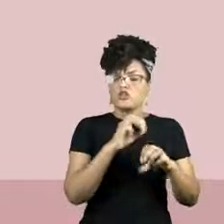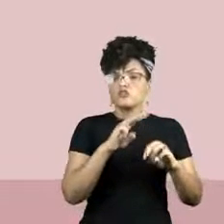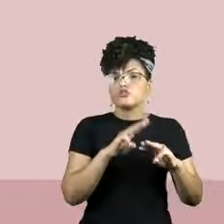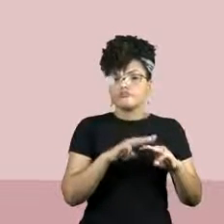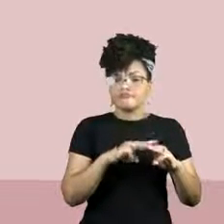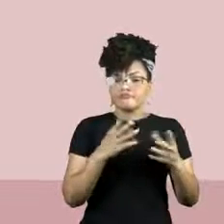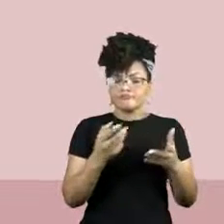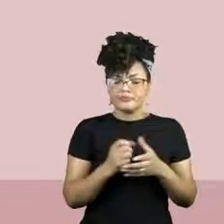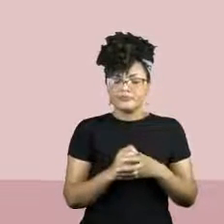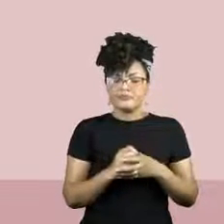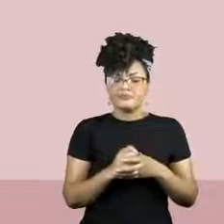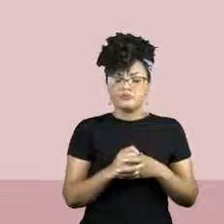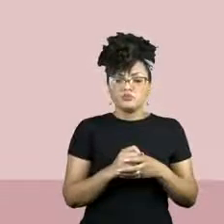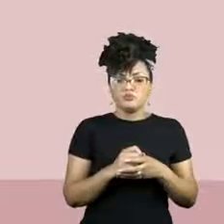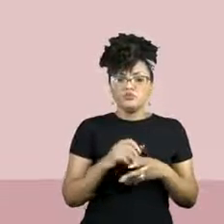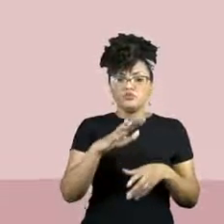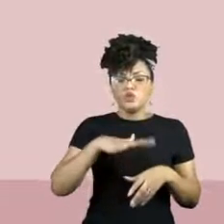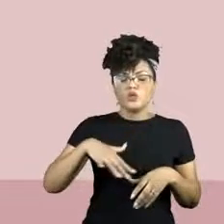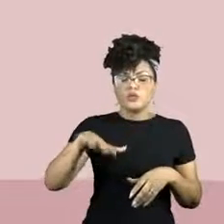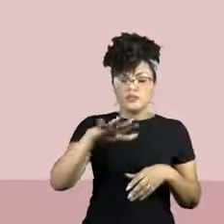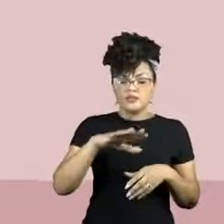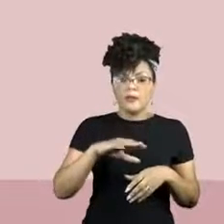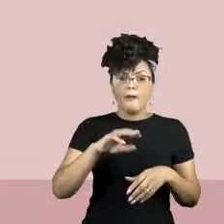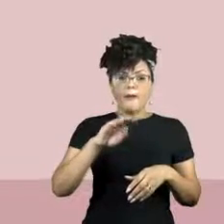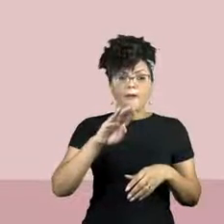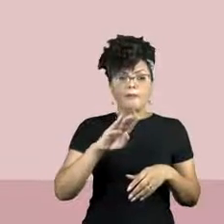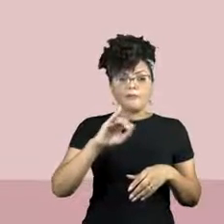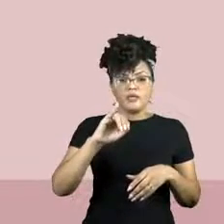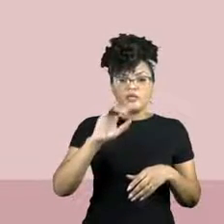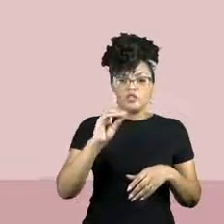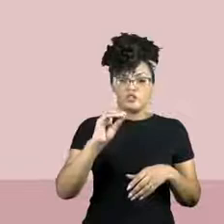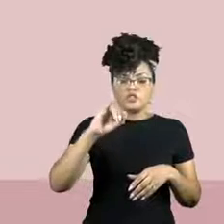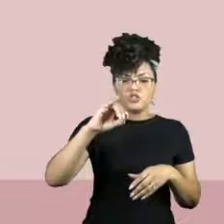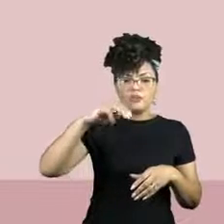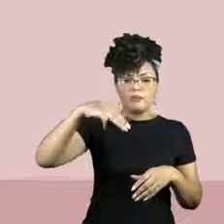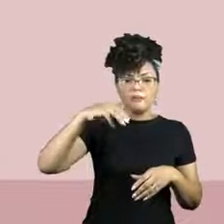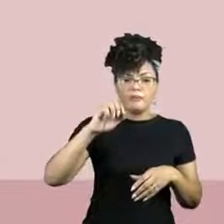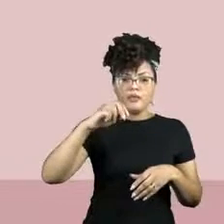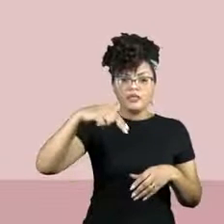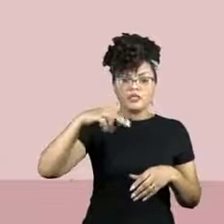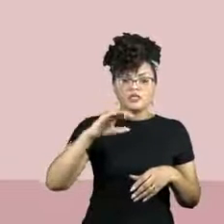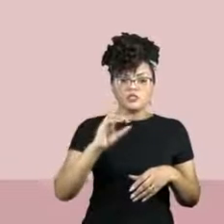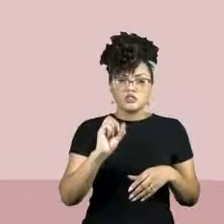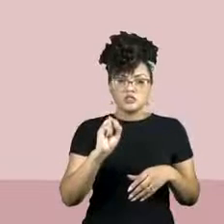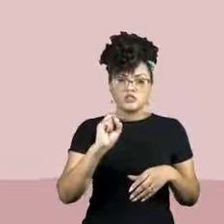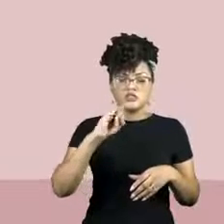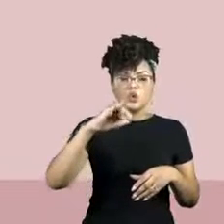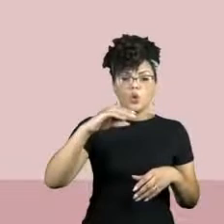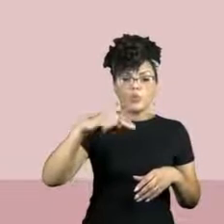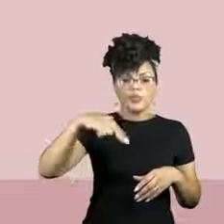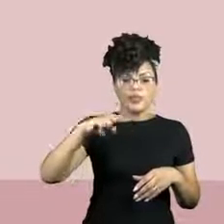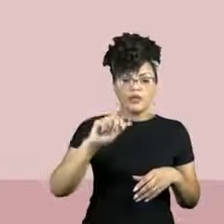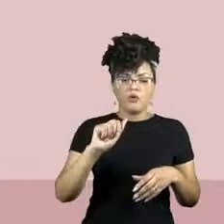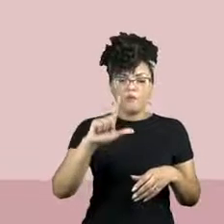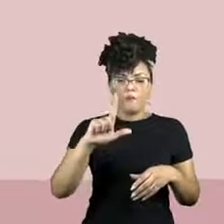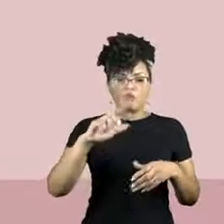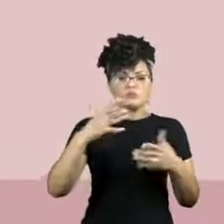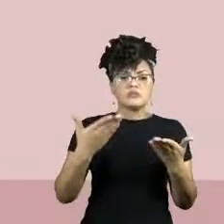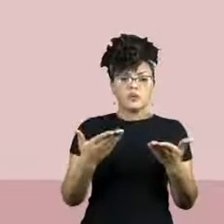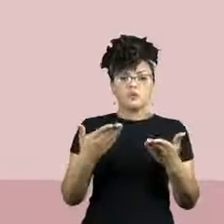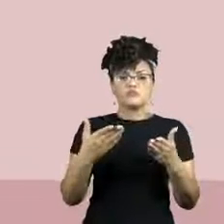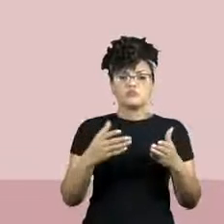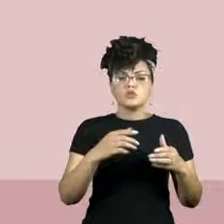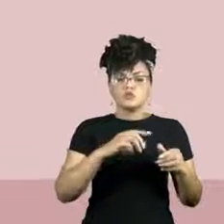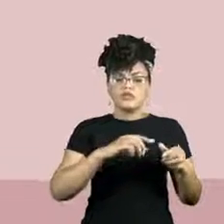do problema bidimensional em 2D. Então, aqui ao longo dos slides sobre superfícies que eu trouxe, né, eu vim trazendo